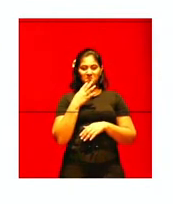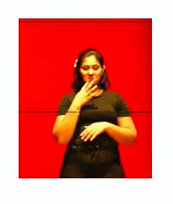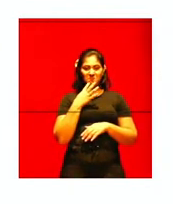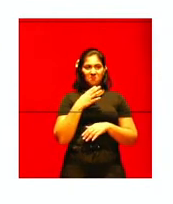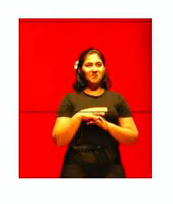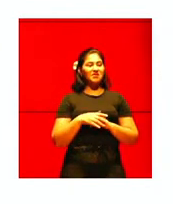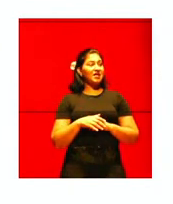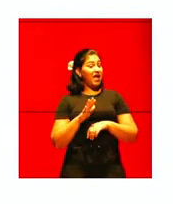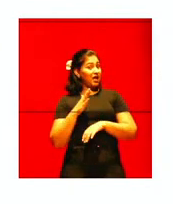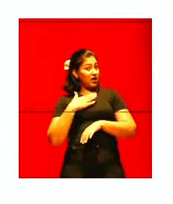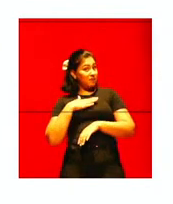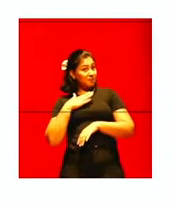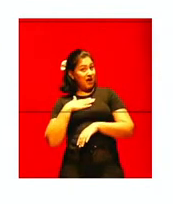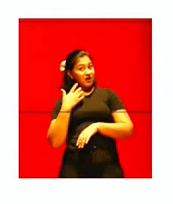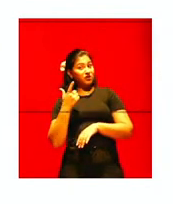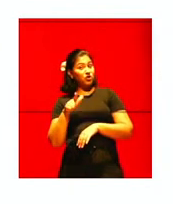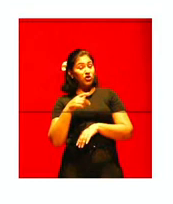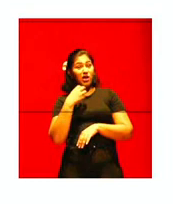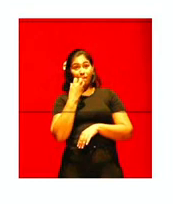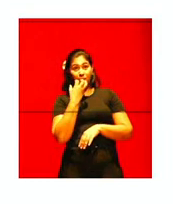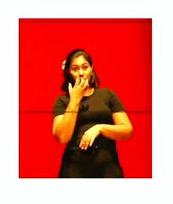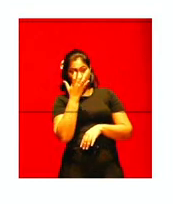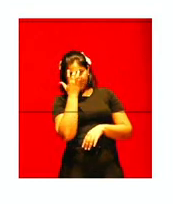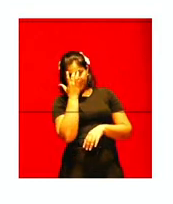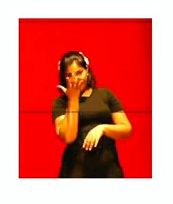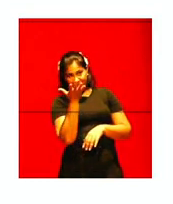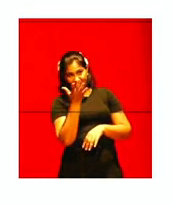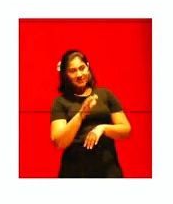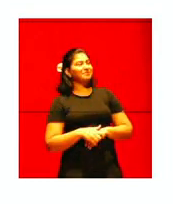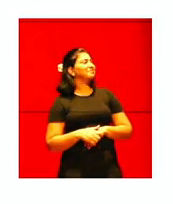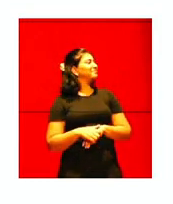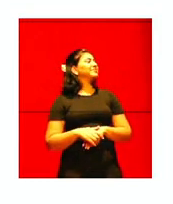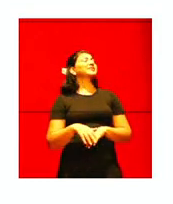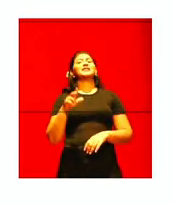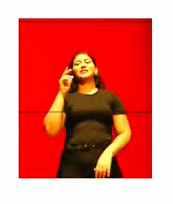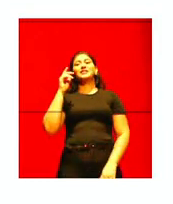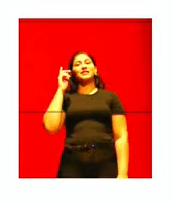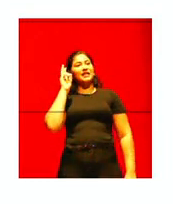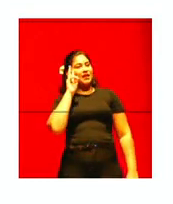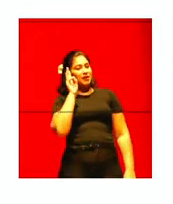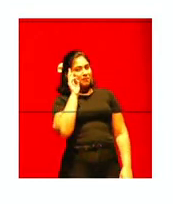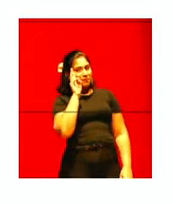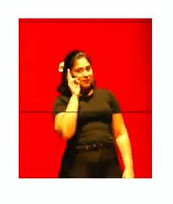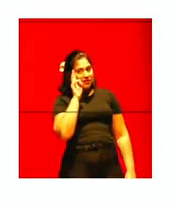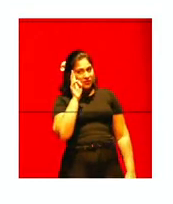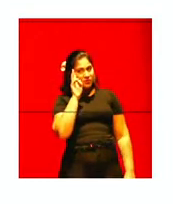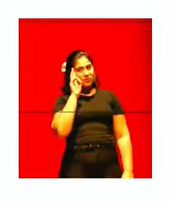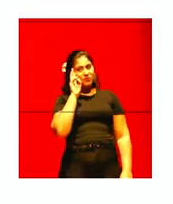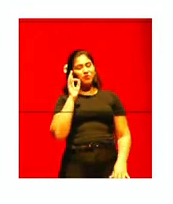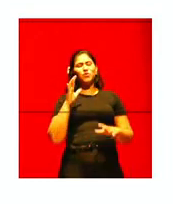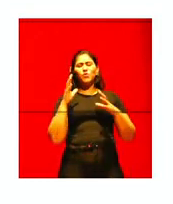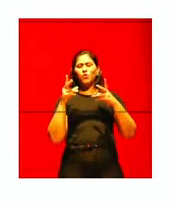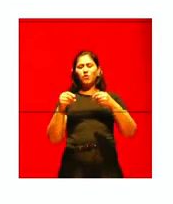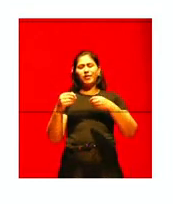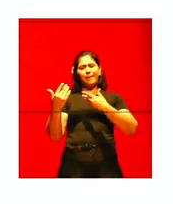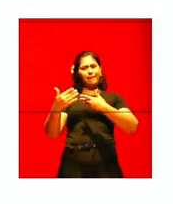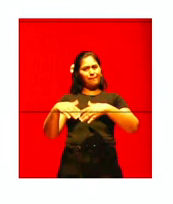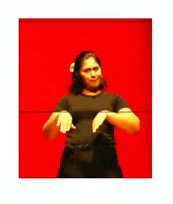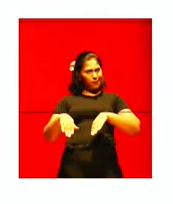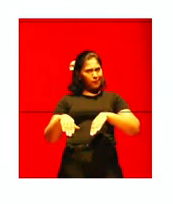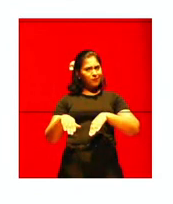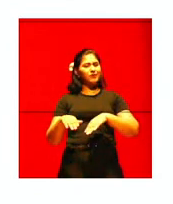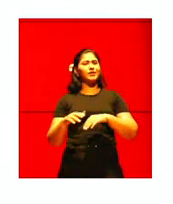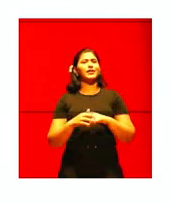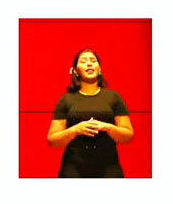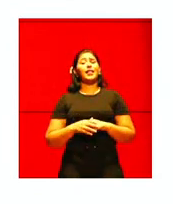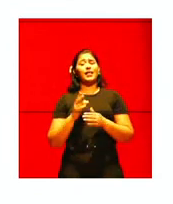uma música para vocês aqui. Essa é fácil, bem fácil. Lembrando, gente, que como em todas as provas, até mesmo na